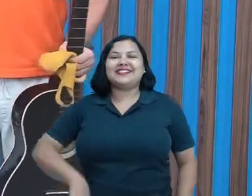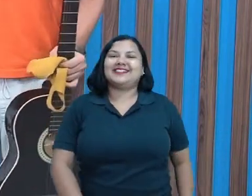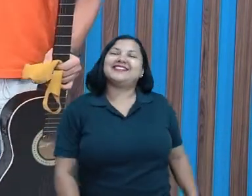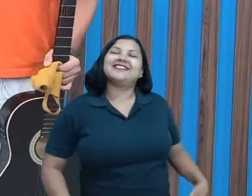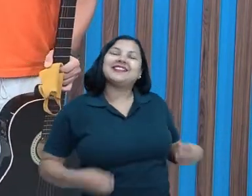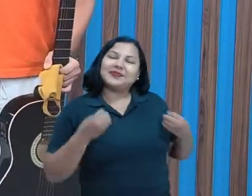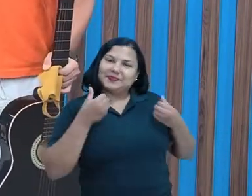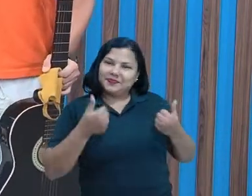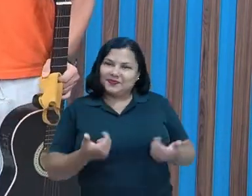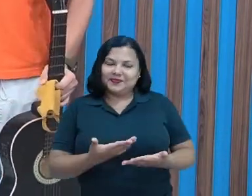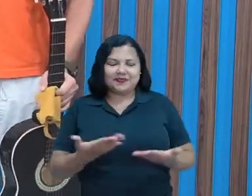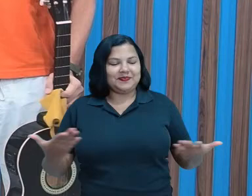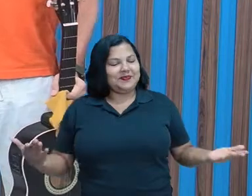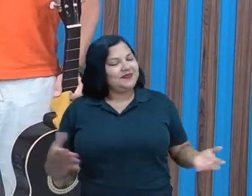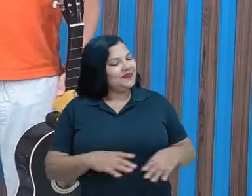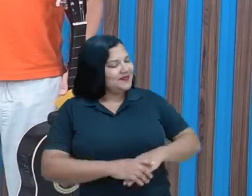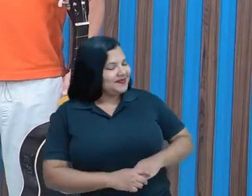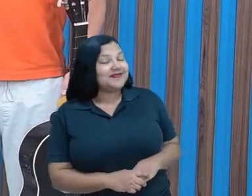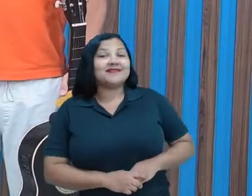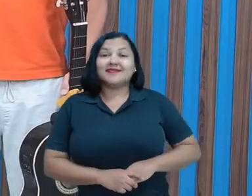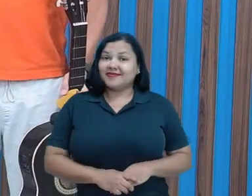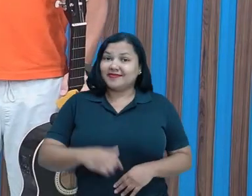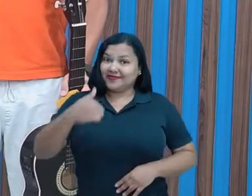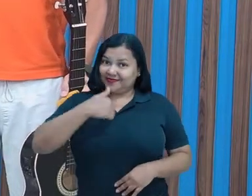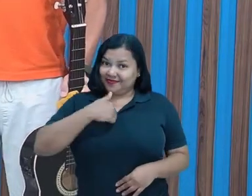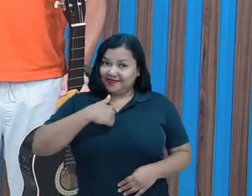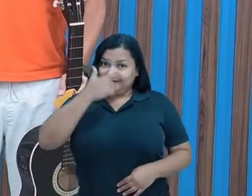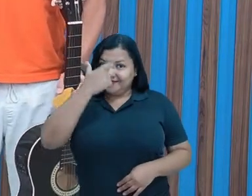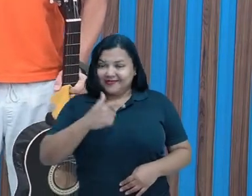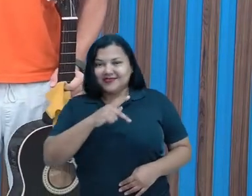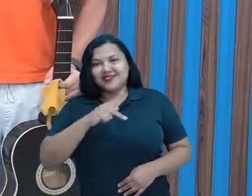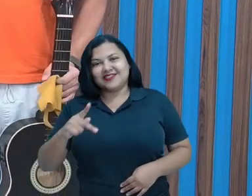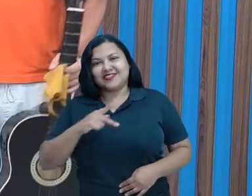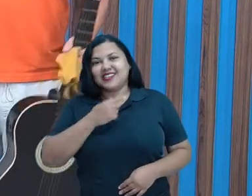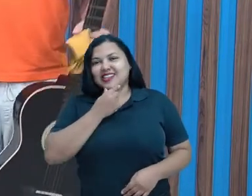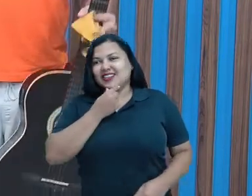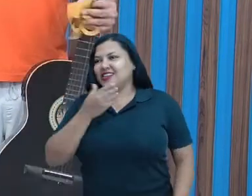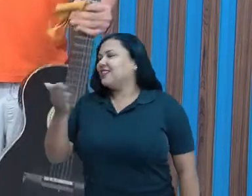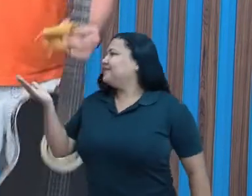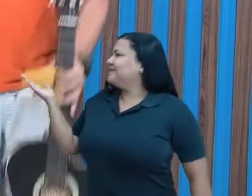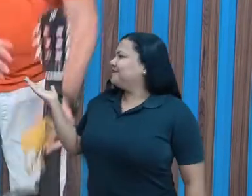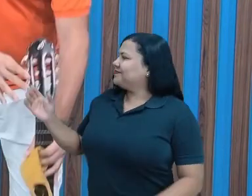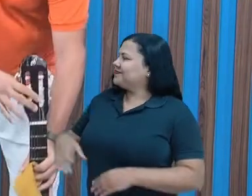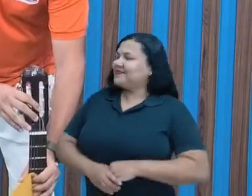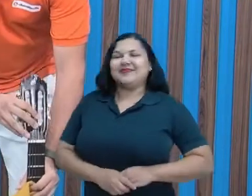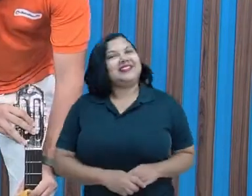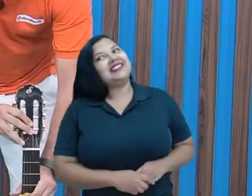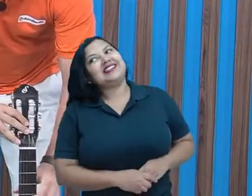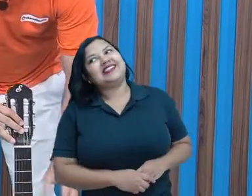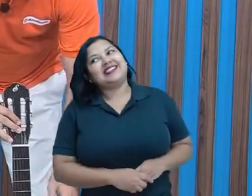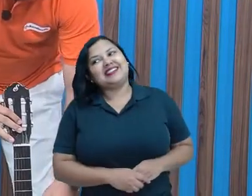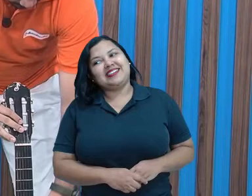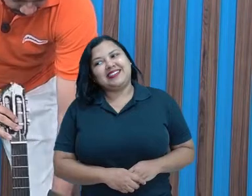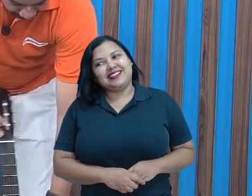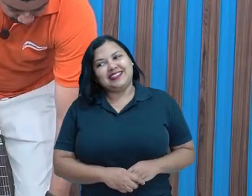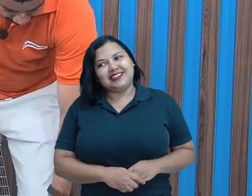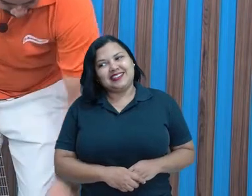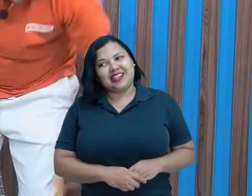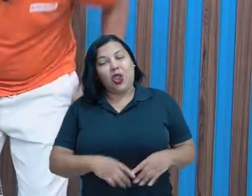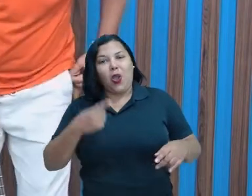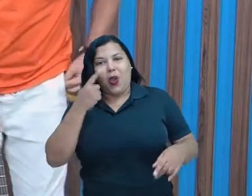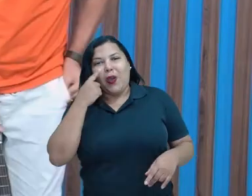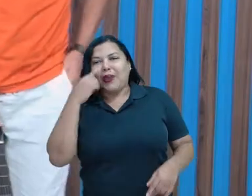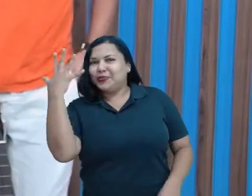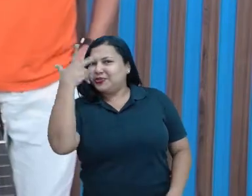Oi, gente, tudo bom com vocês? Aqui é o professor de inglês André Risseliano e. Aí, eu vou fazer direitinho isso aqui, ó. Olha que